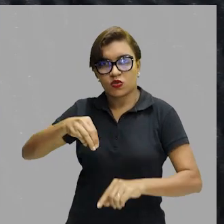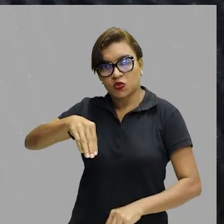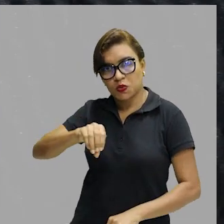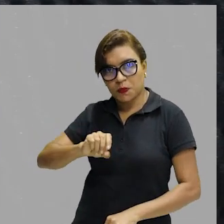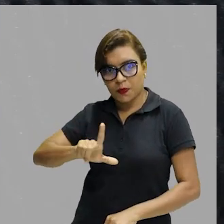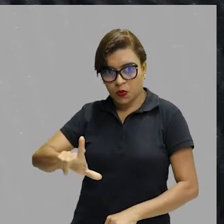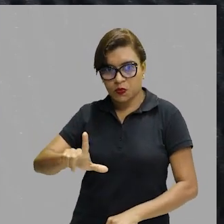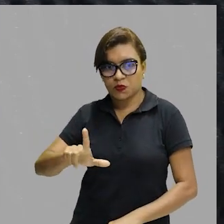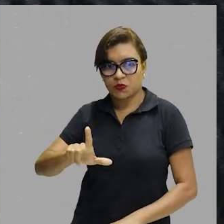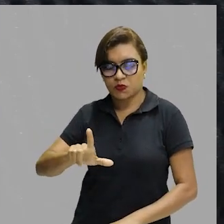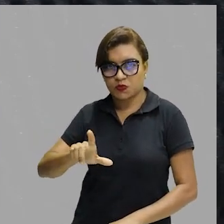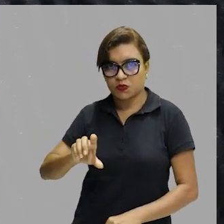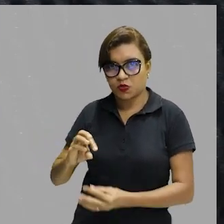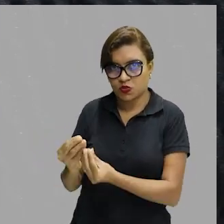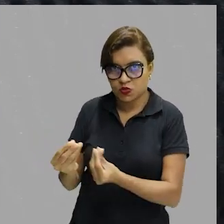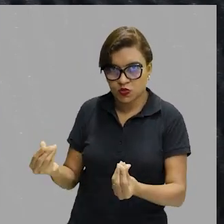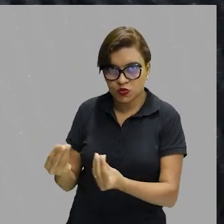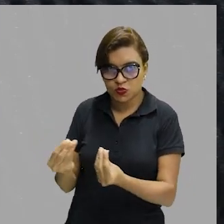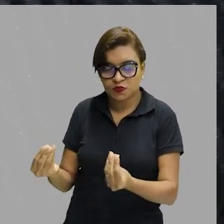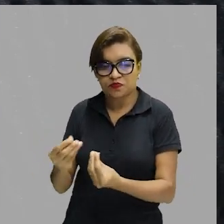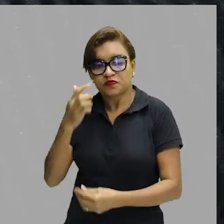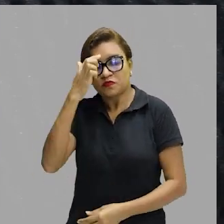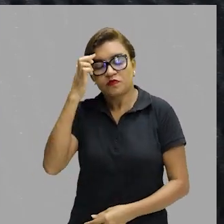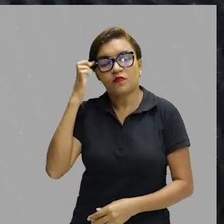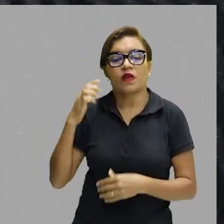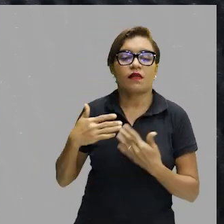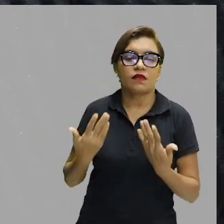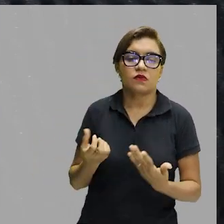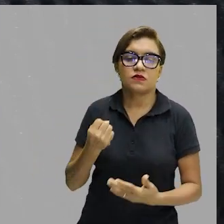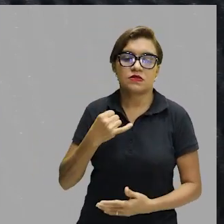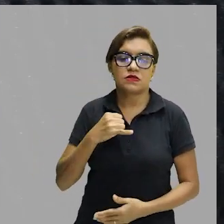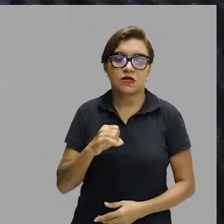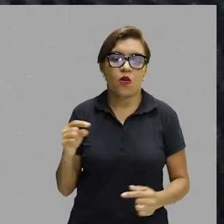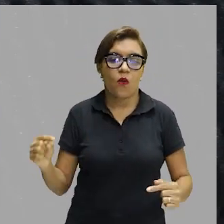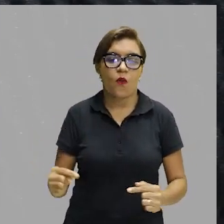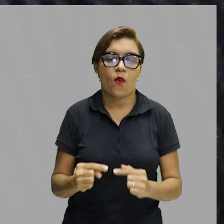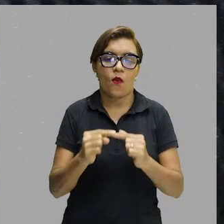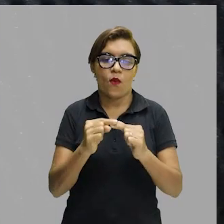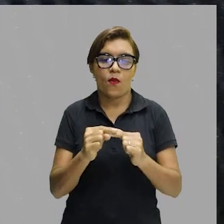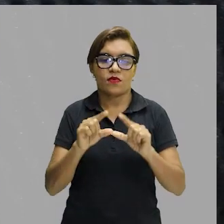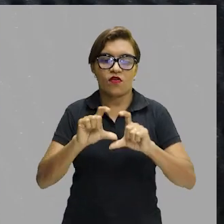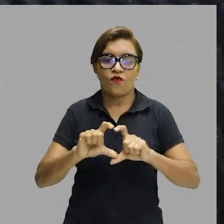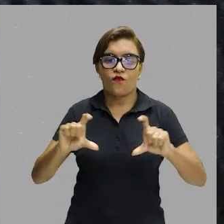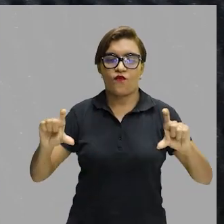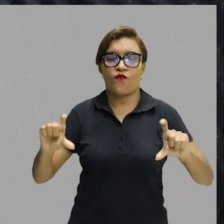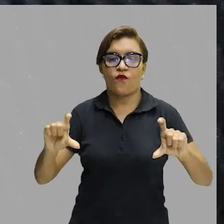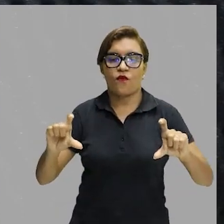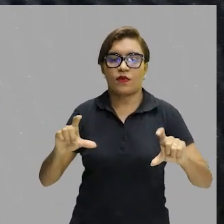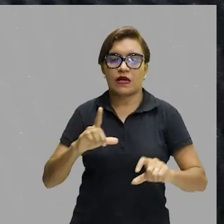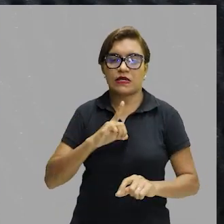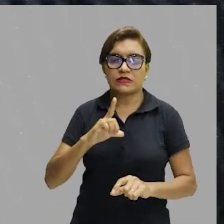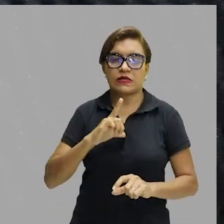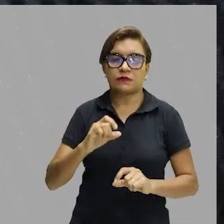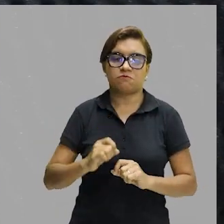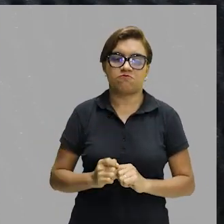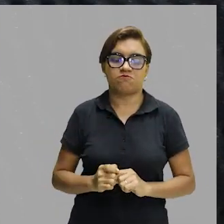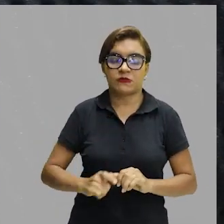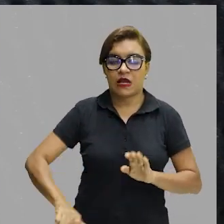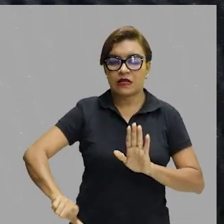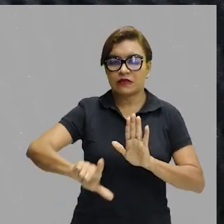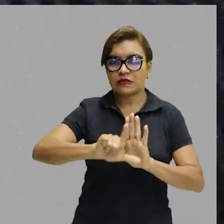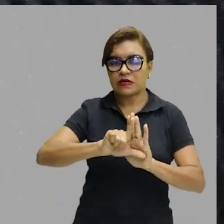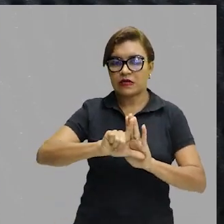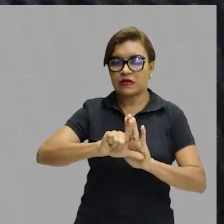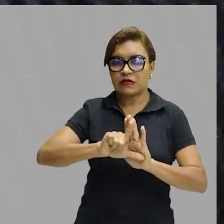soluto. Então, desse modo, se a gente combinar a expressão da molalidade com a lei de